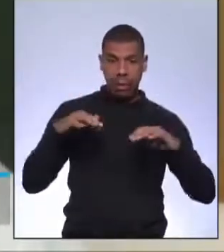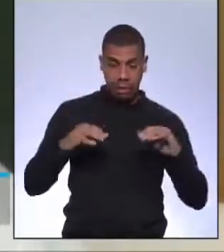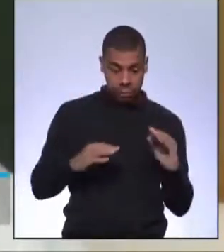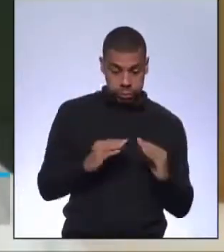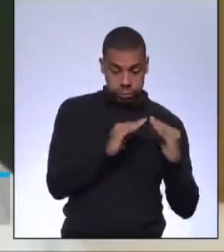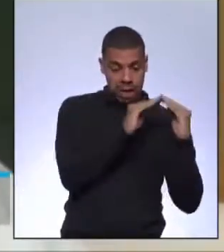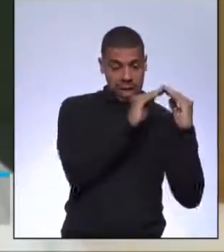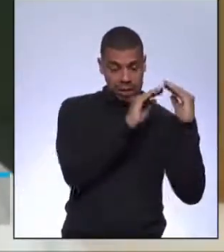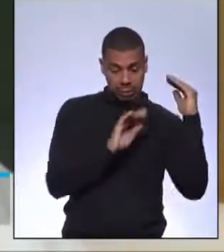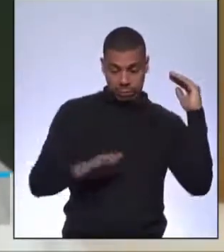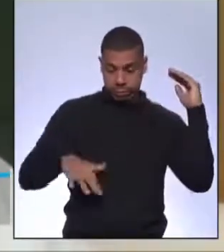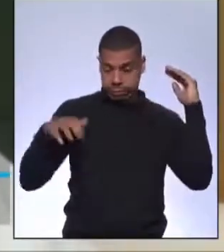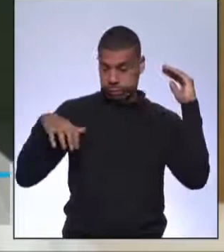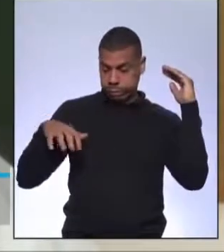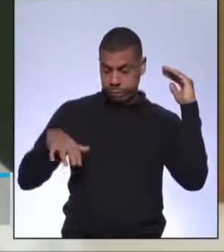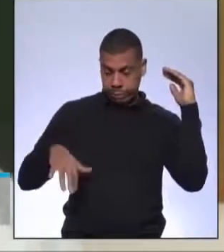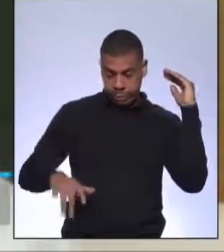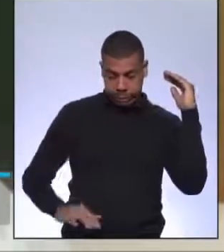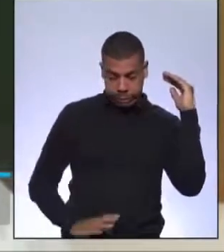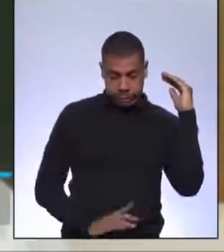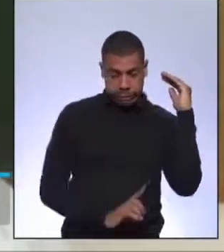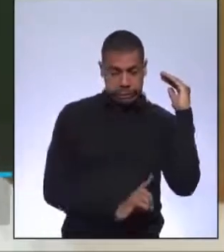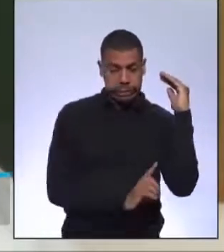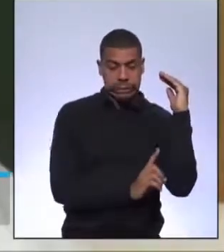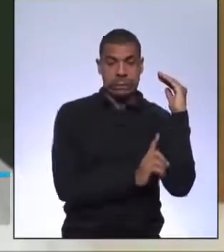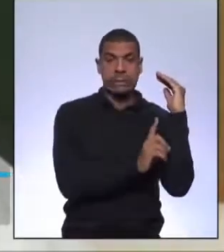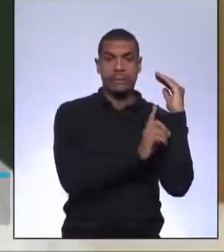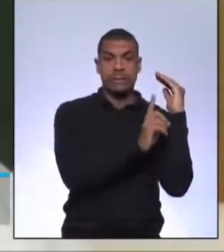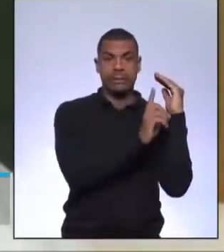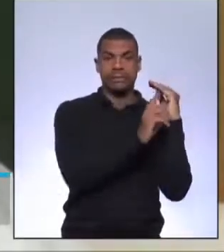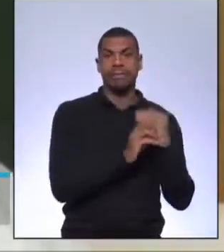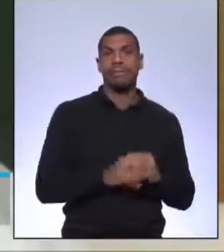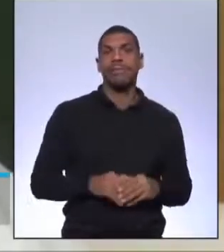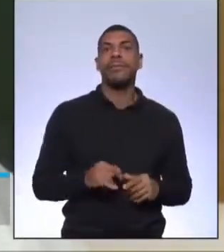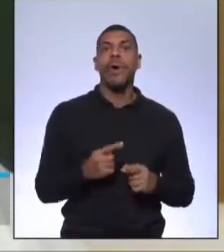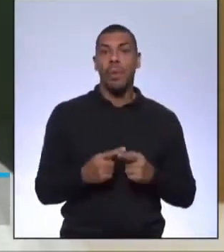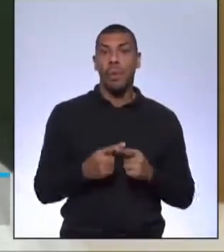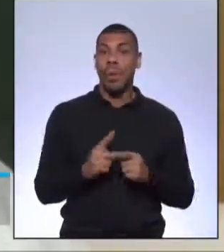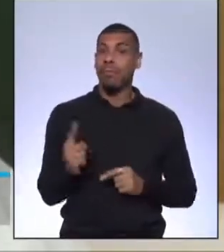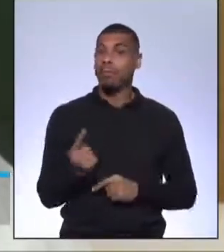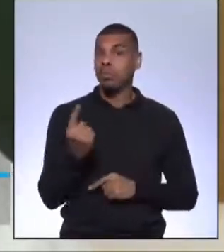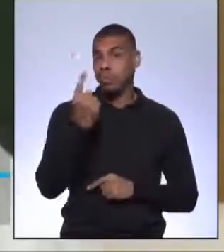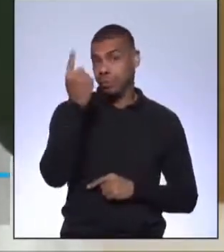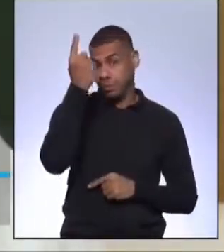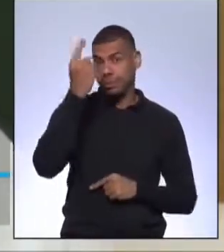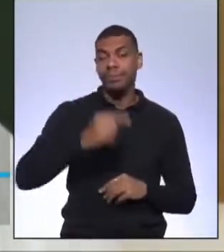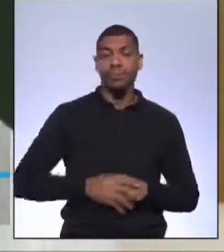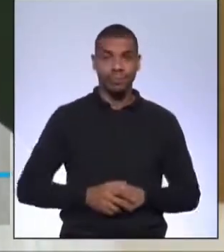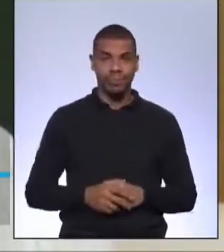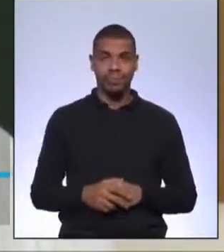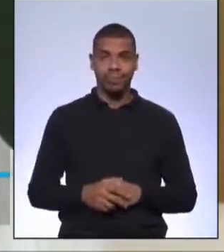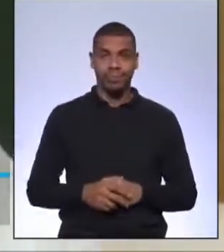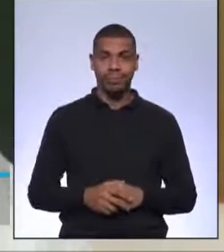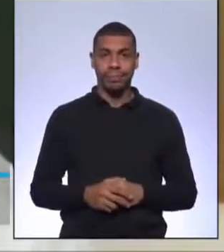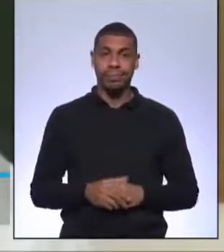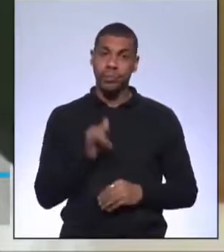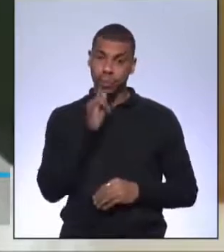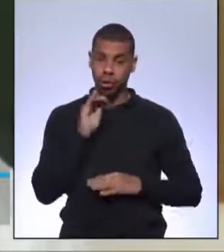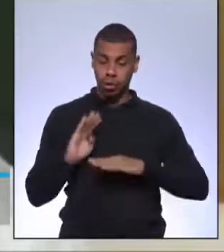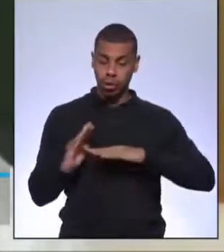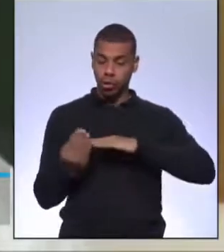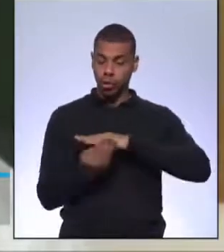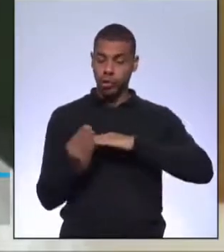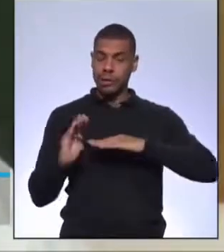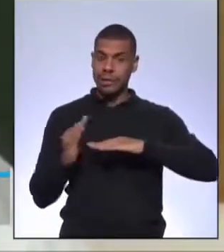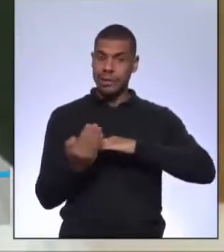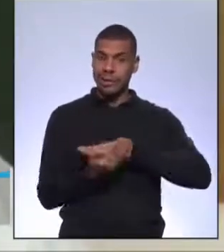como. É só subida para minha casa. Para eu sair da minha casa, é só descida. Para eu voltar, é só subida. Então, eu estou num bairro chamado Jardim